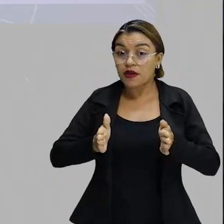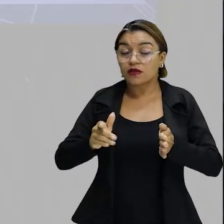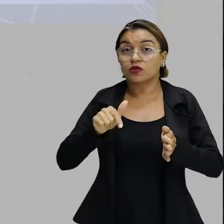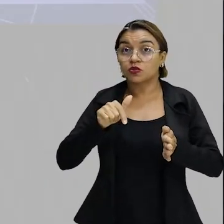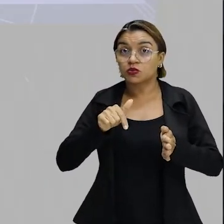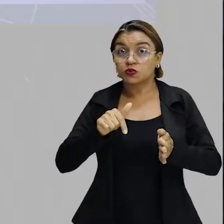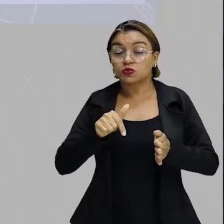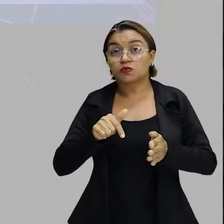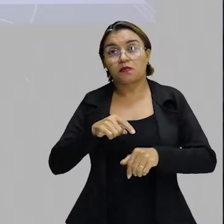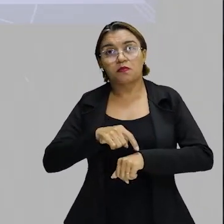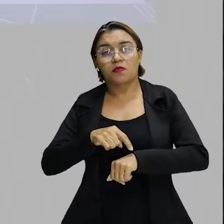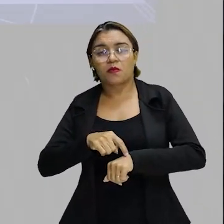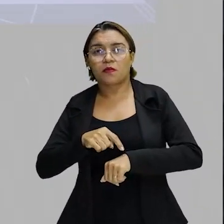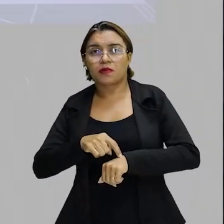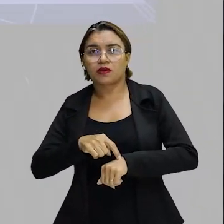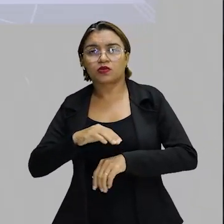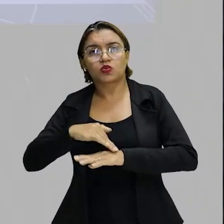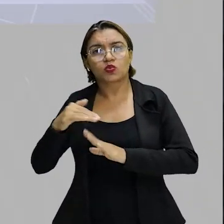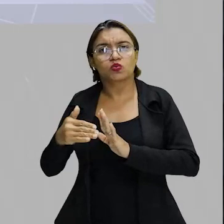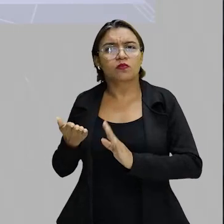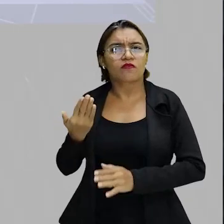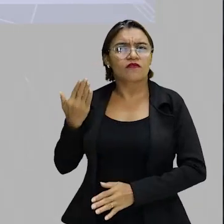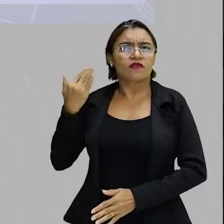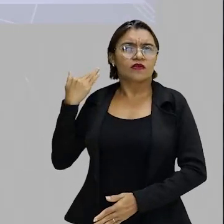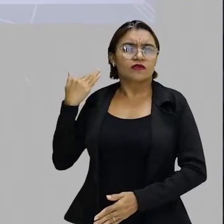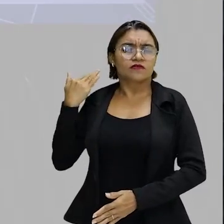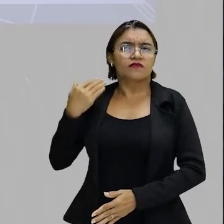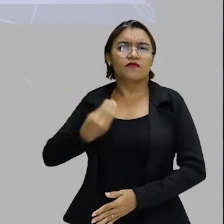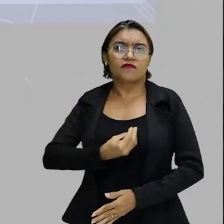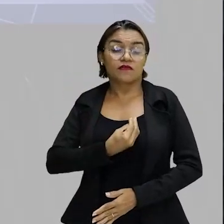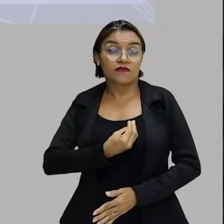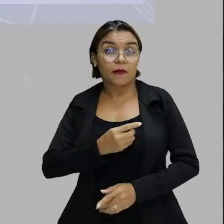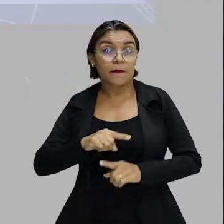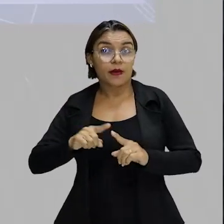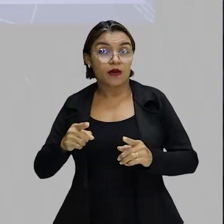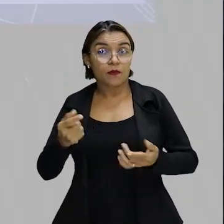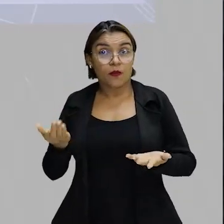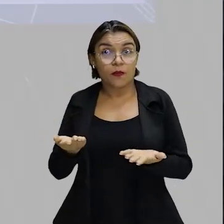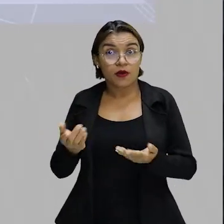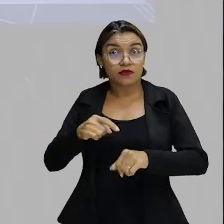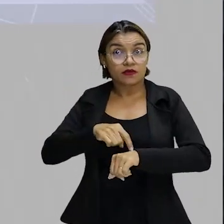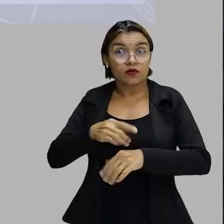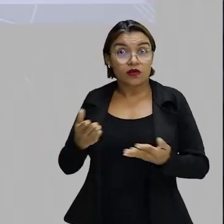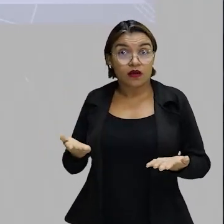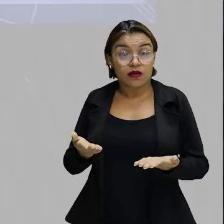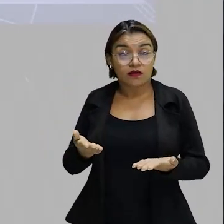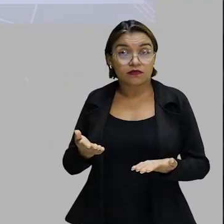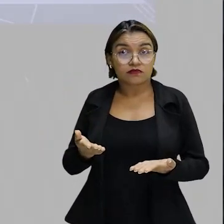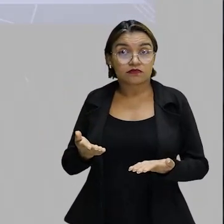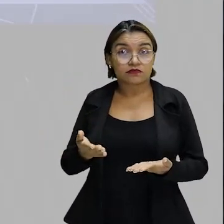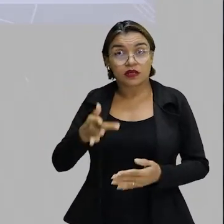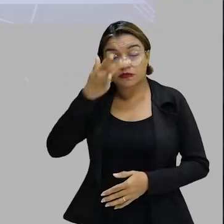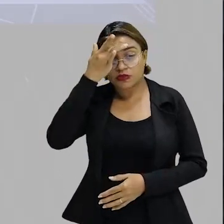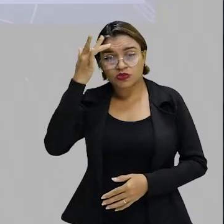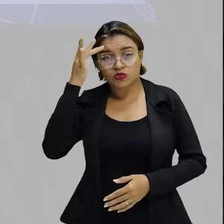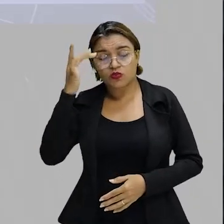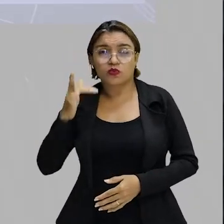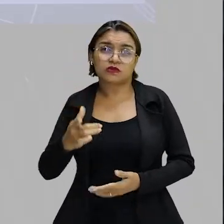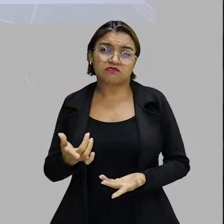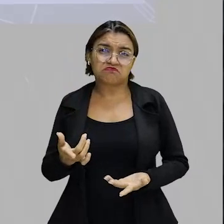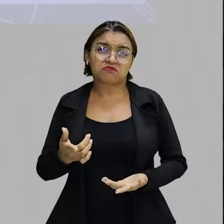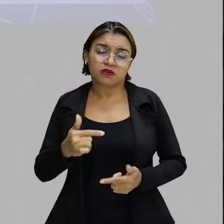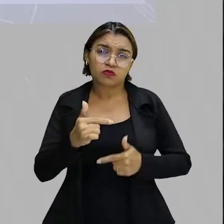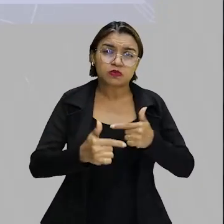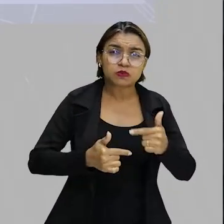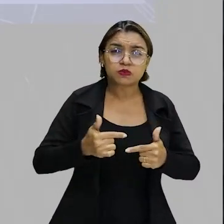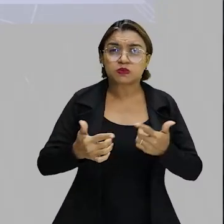no momento, assim, tudo que a gente viveu, muita gente querendo extravasar, mas será que é o momento? As pessoas aí em luto. Até falei isso